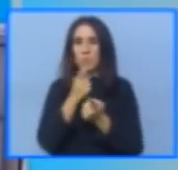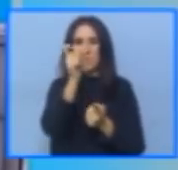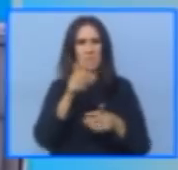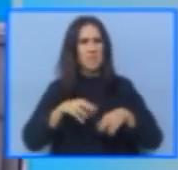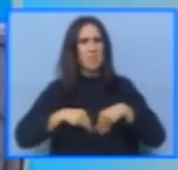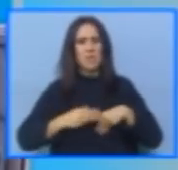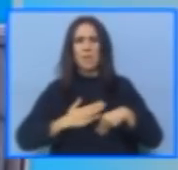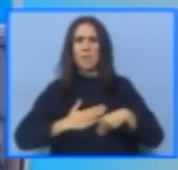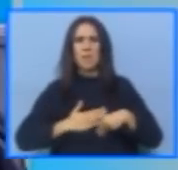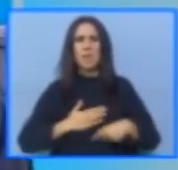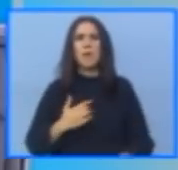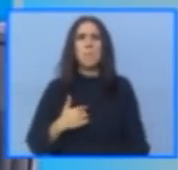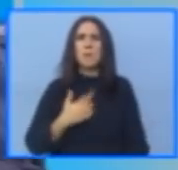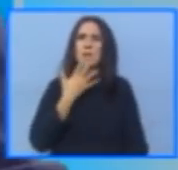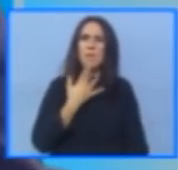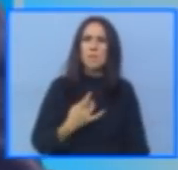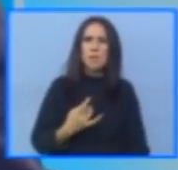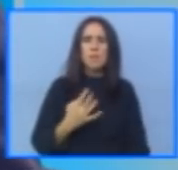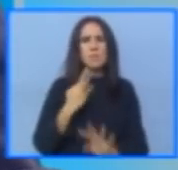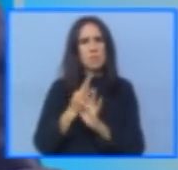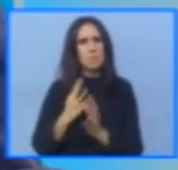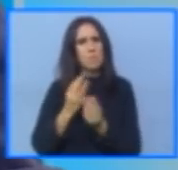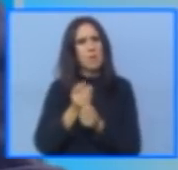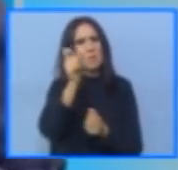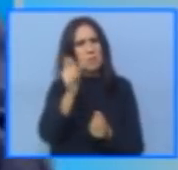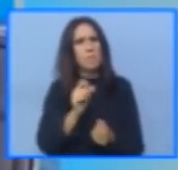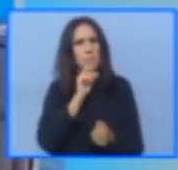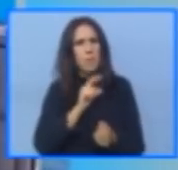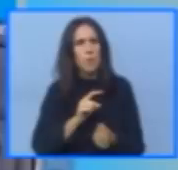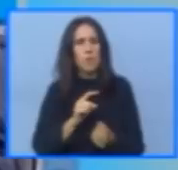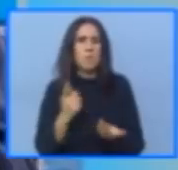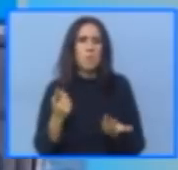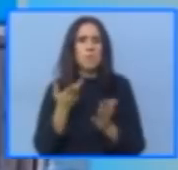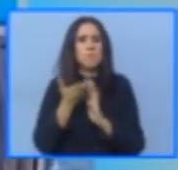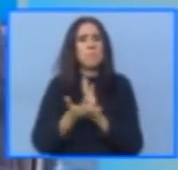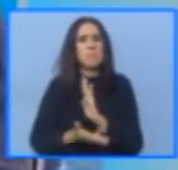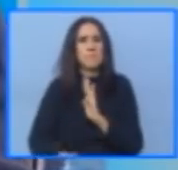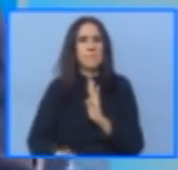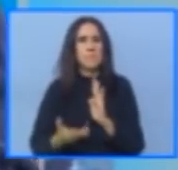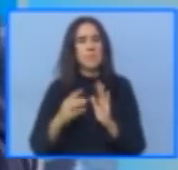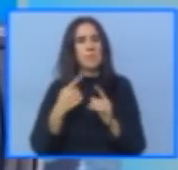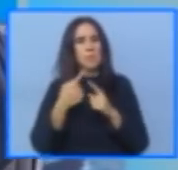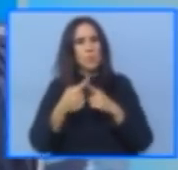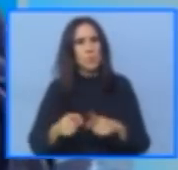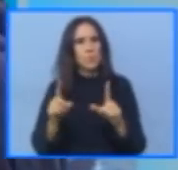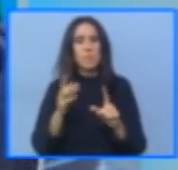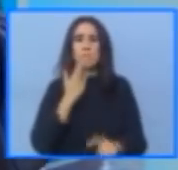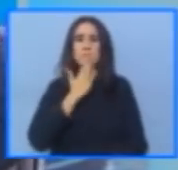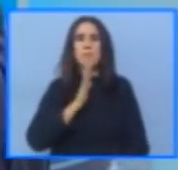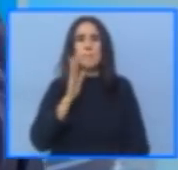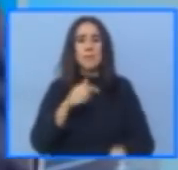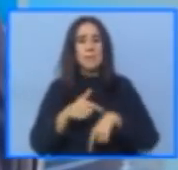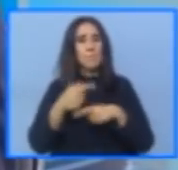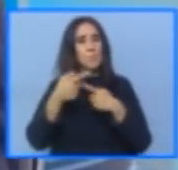aceitar isso não quer dizer que o Natal não possa ser celebrado também por ela. Terá outras dimensões e outros contornos, mas ainda bem que há um